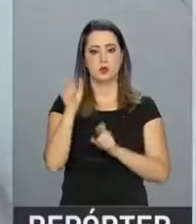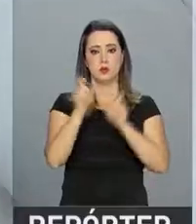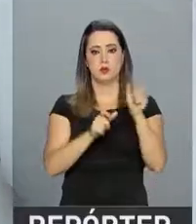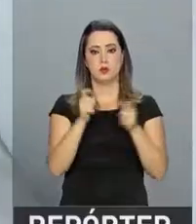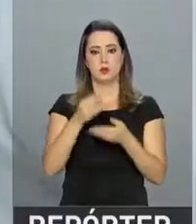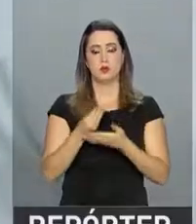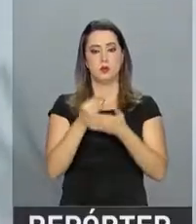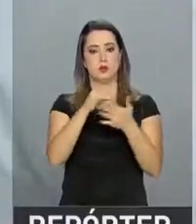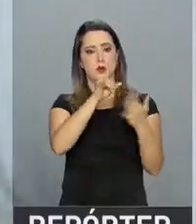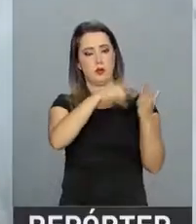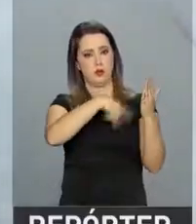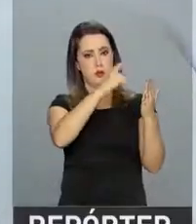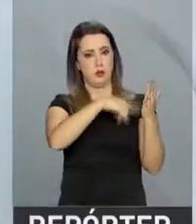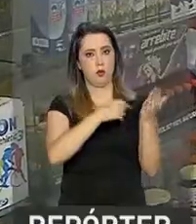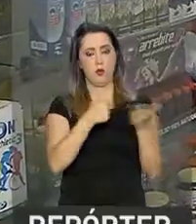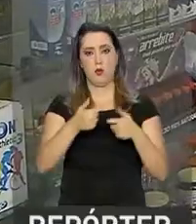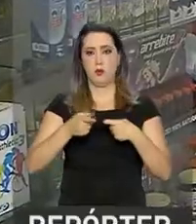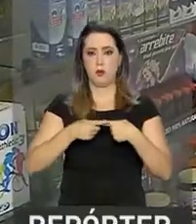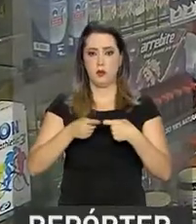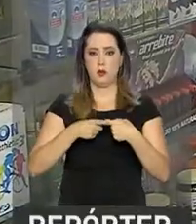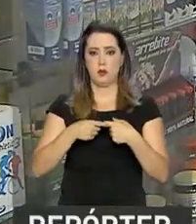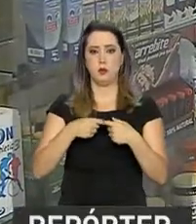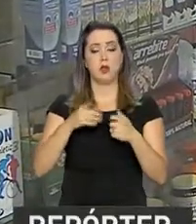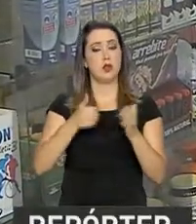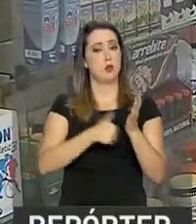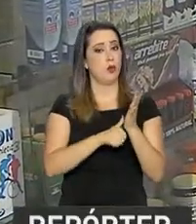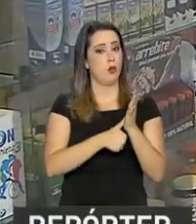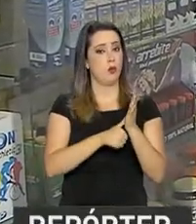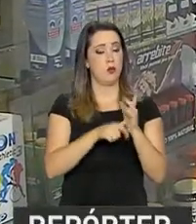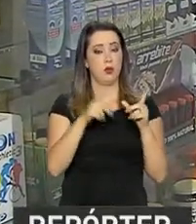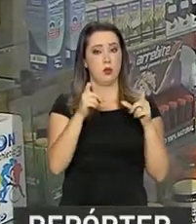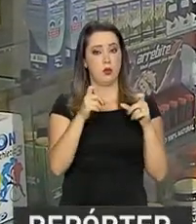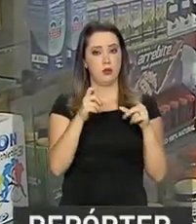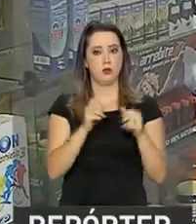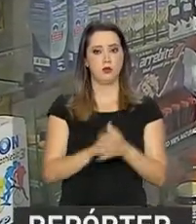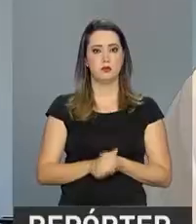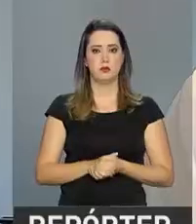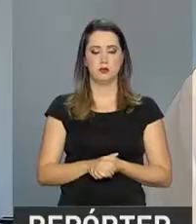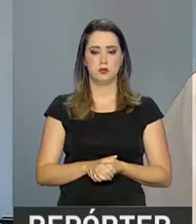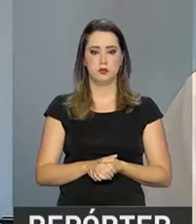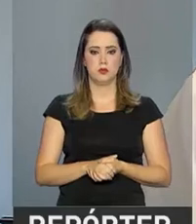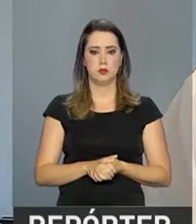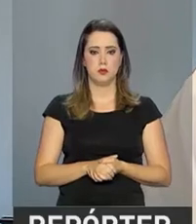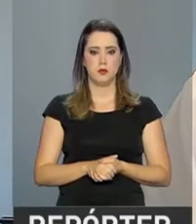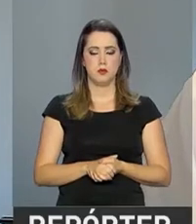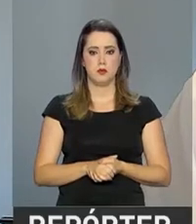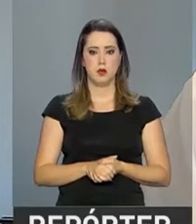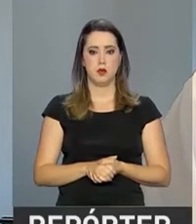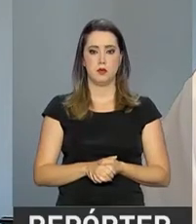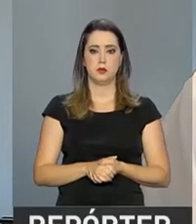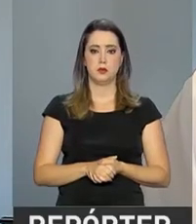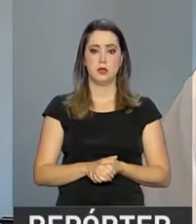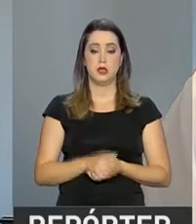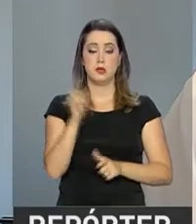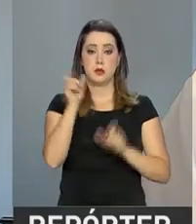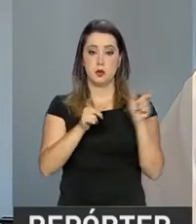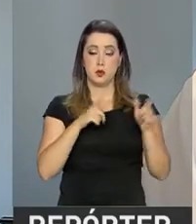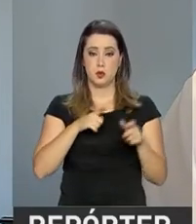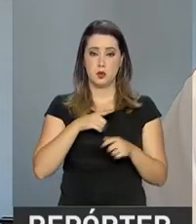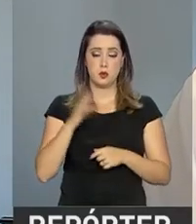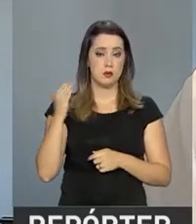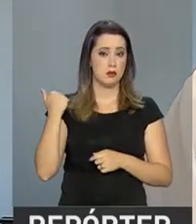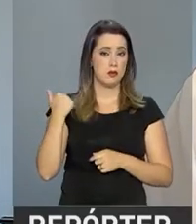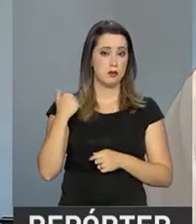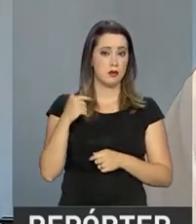levam receita médica e documento com foto para retirar os remédios por aquelas aqueles quadros de asma mas